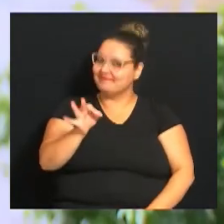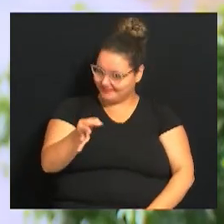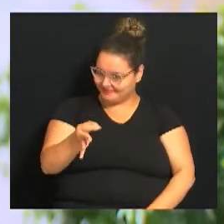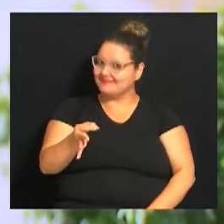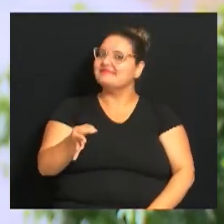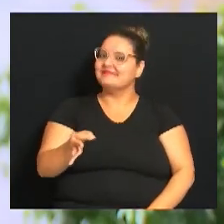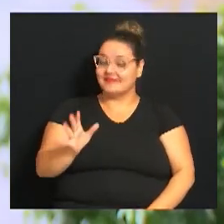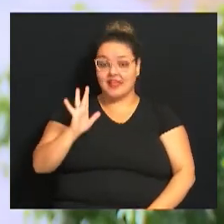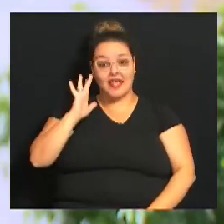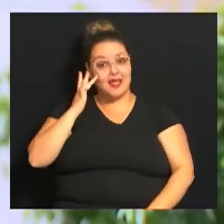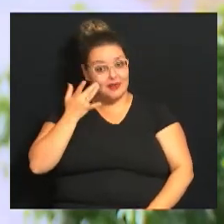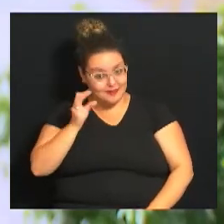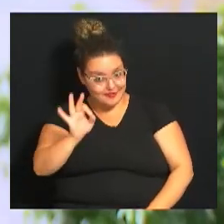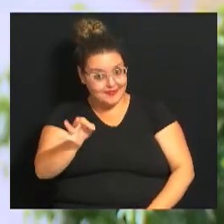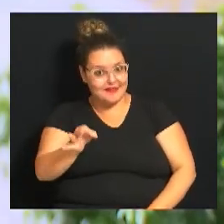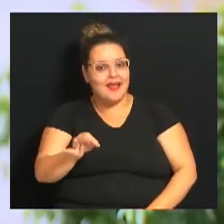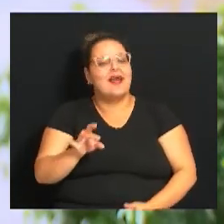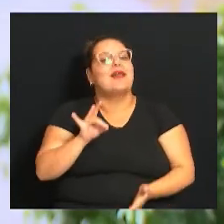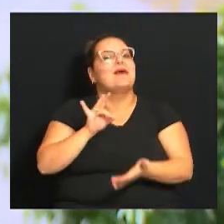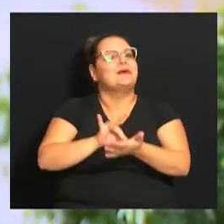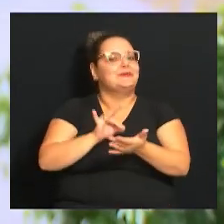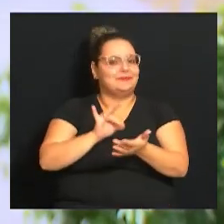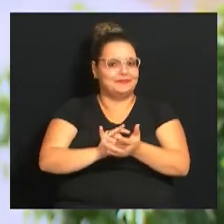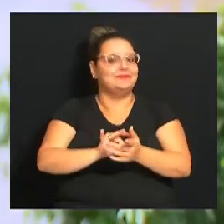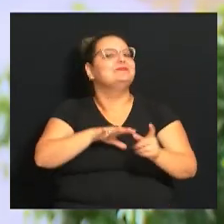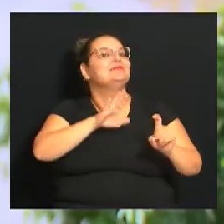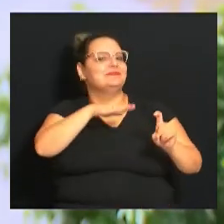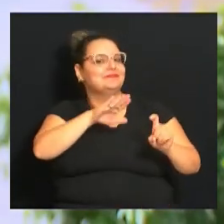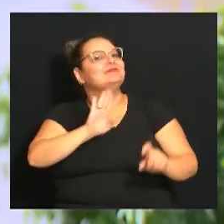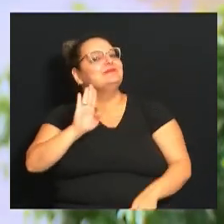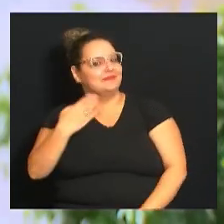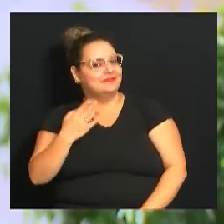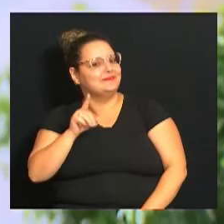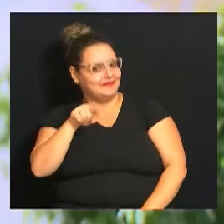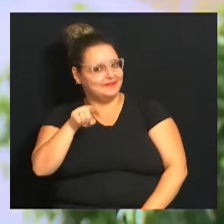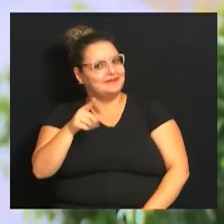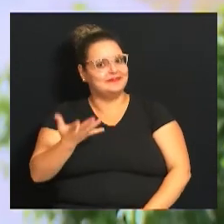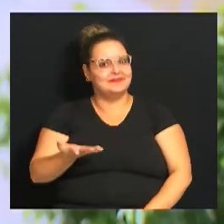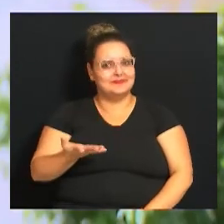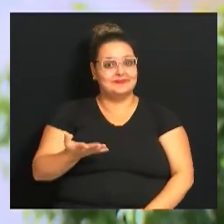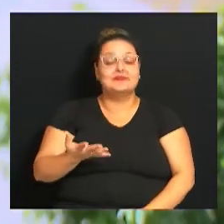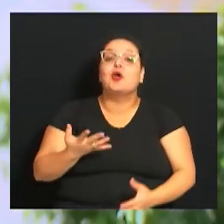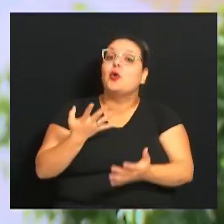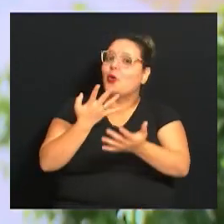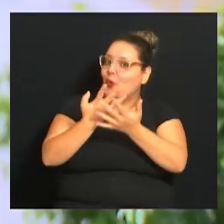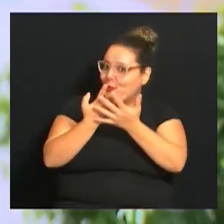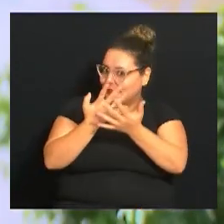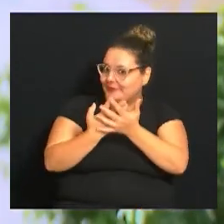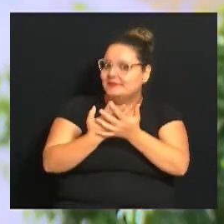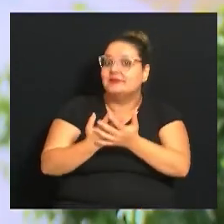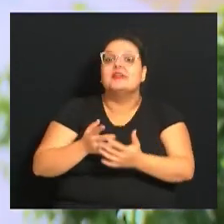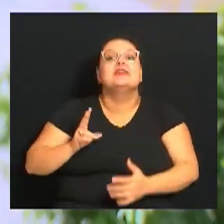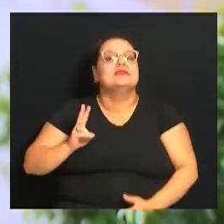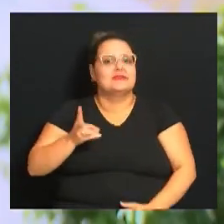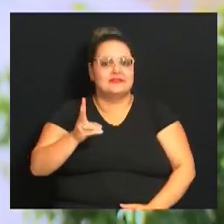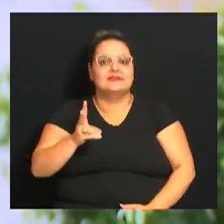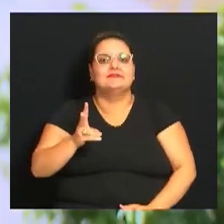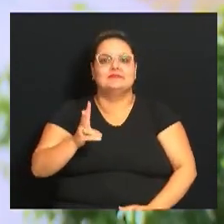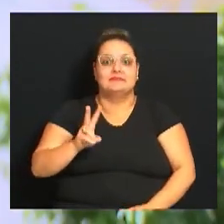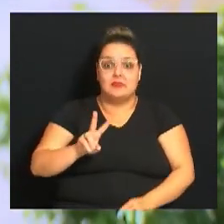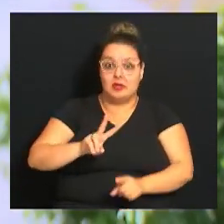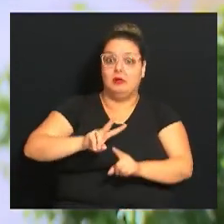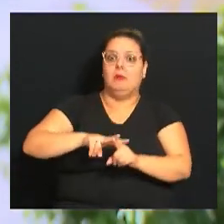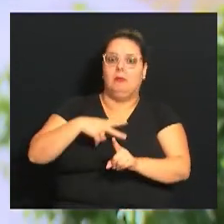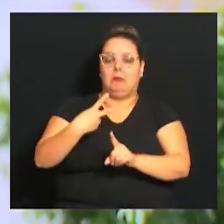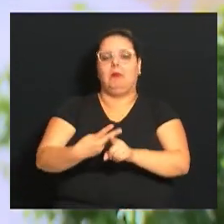achava que era certa, na verdade não passa de fake, não é mesmo? Pois é, eu confesso, sempre multipliquei a idade do meu cachorro